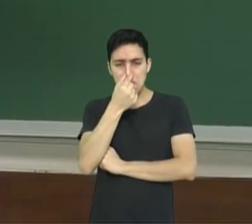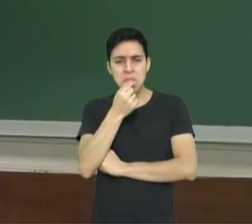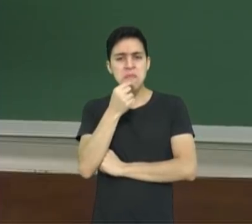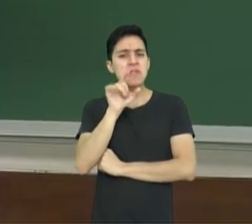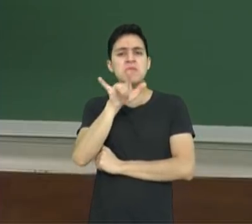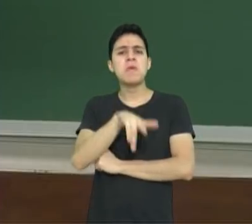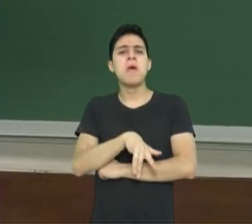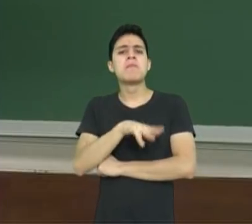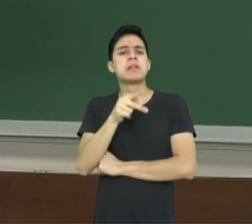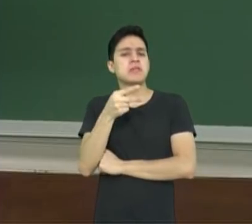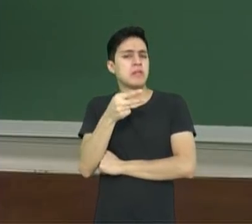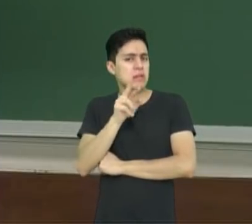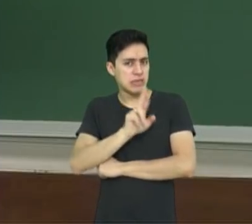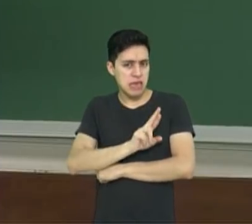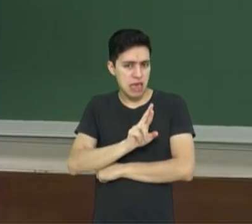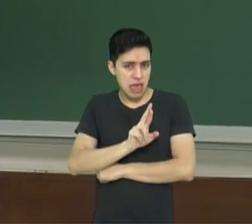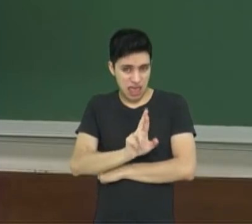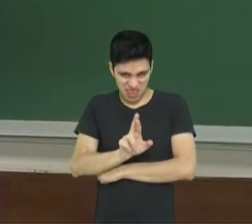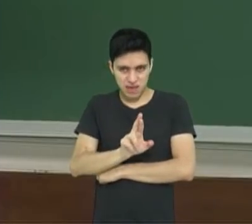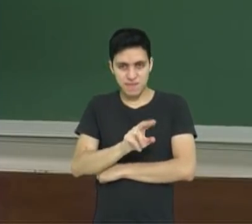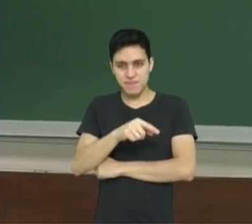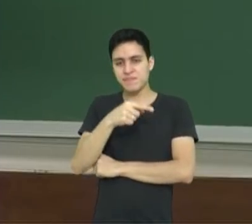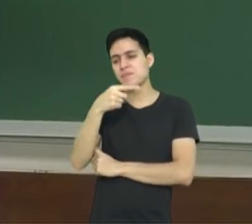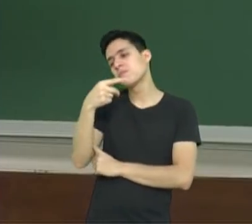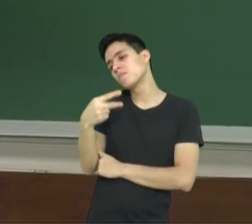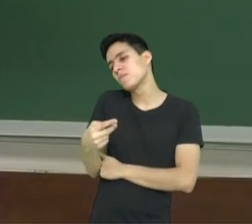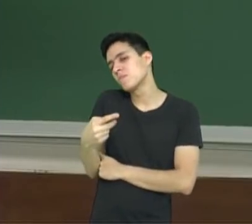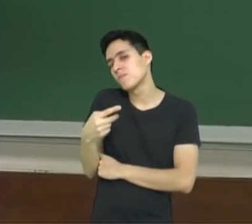sobra 2R.